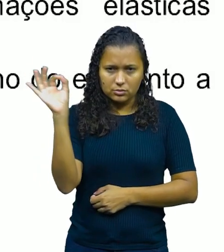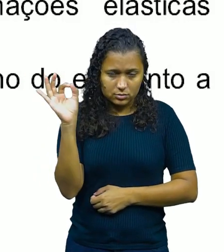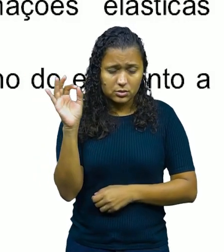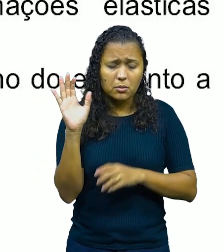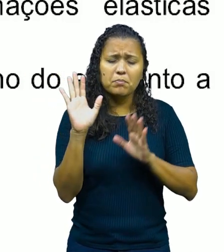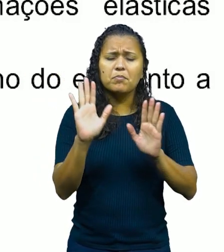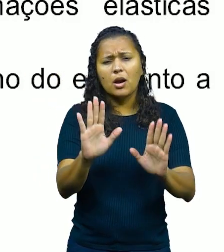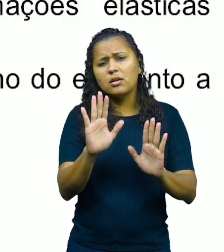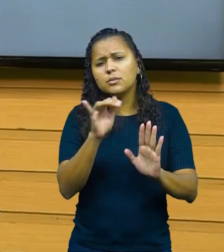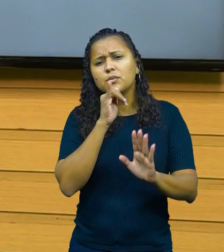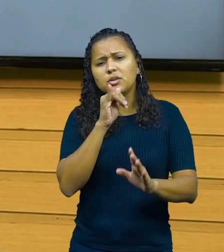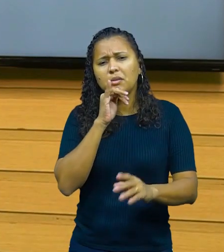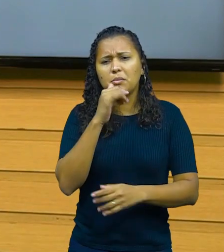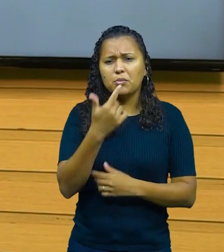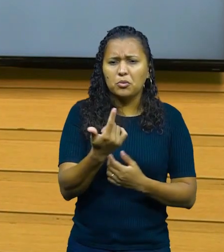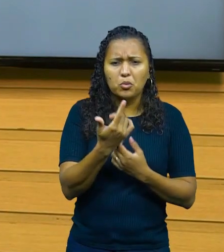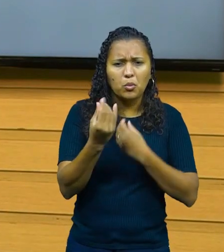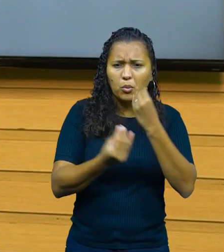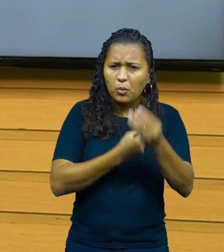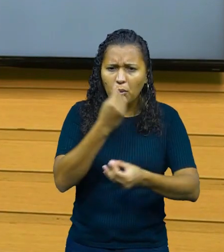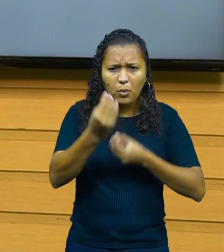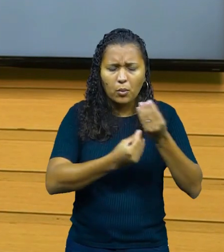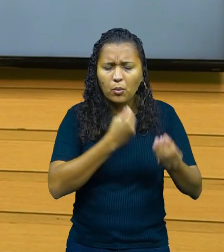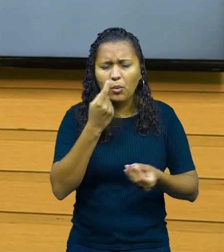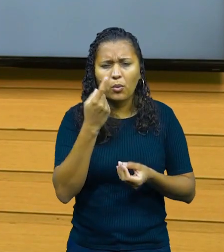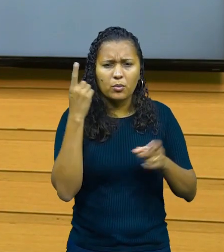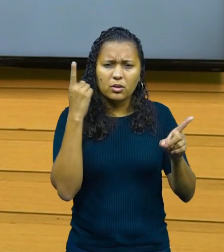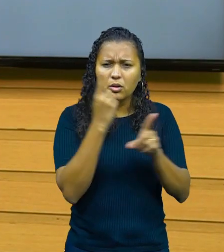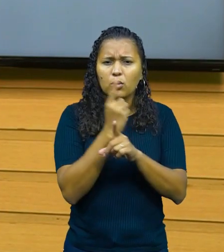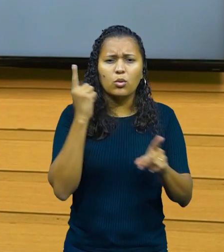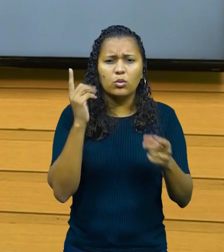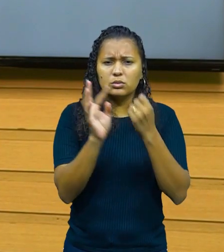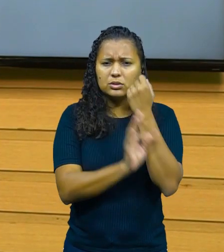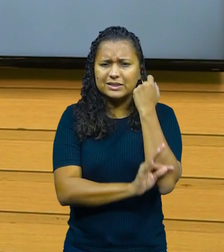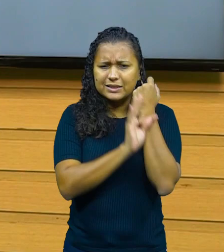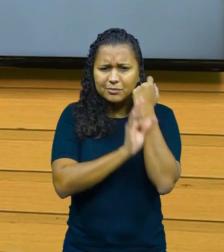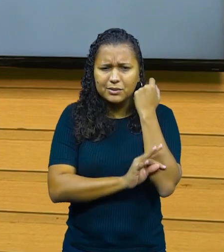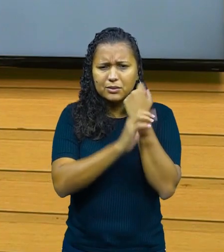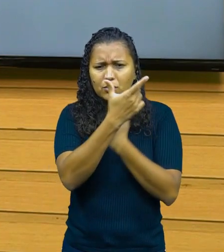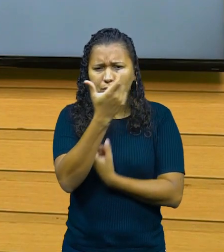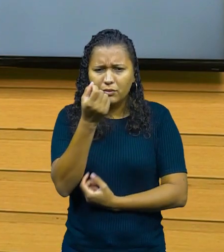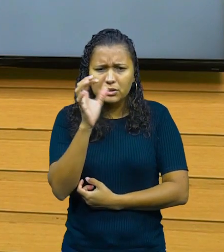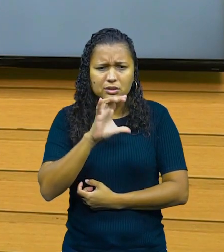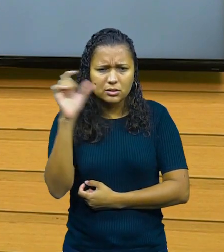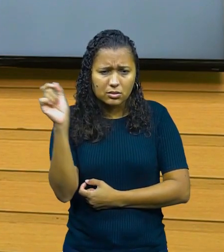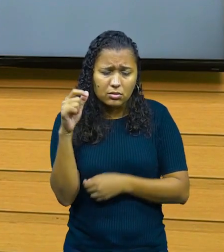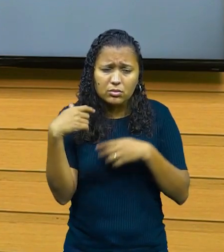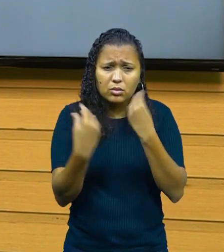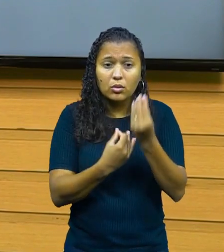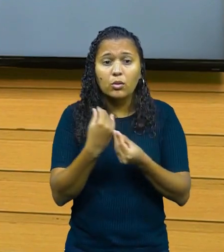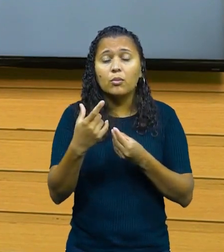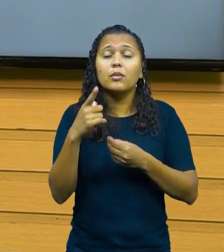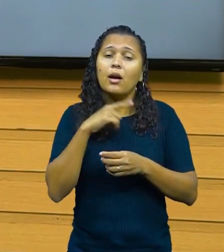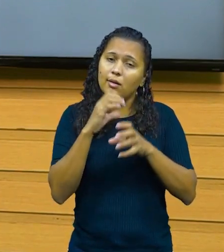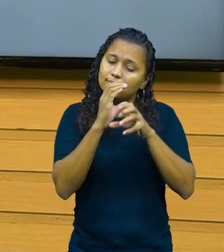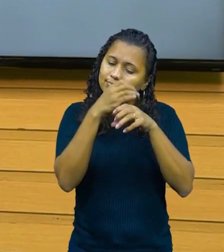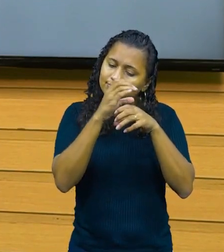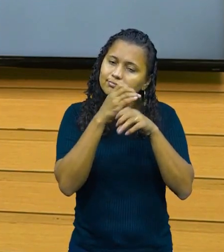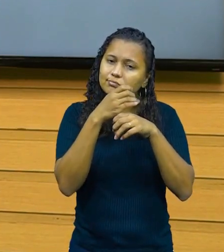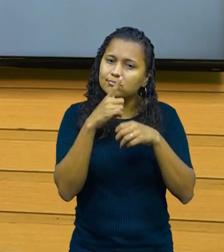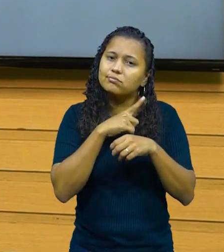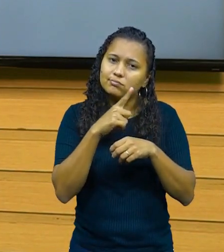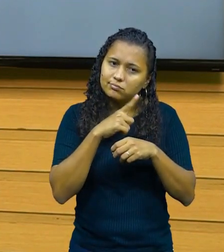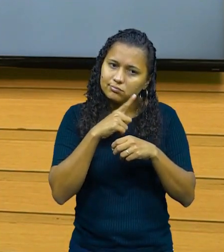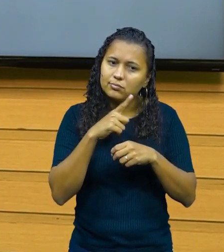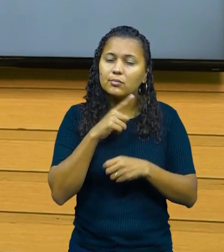20 graus Celsius. Professor, onde que eu vou achar que eu vou conseguir fazer esse equilíbrio de temperatura? Dentro dos laboratórios